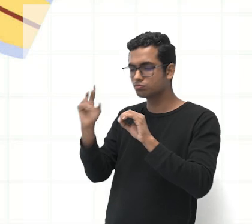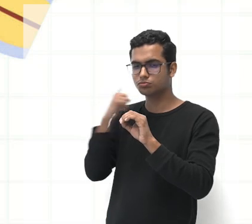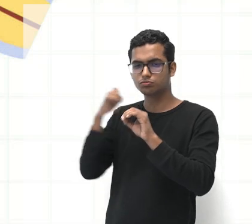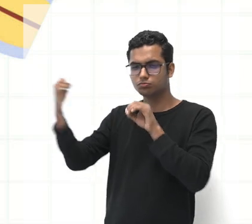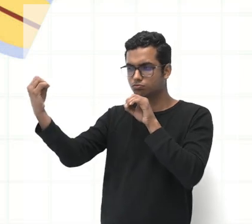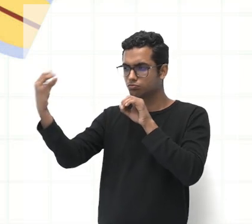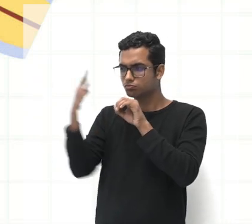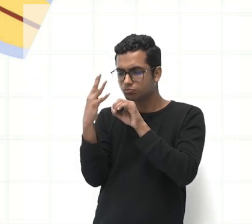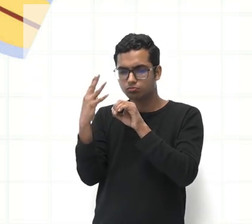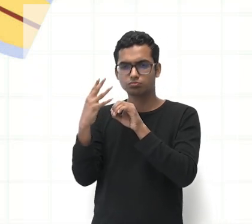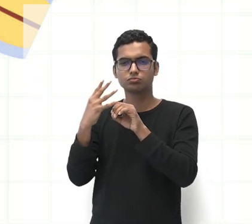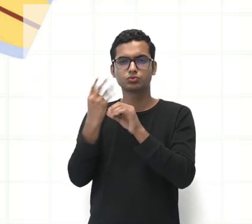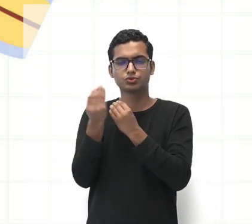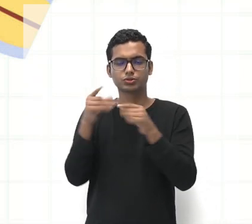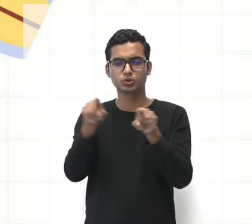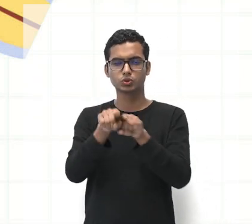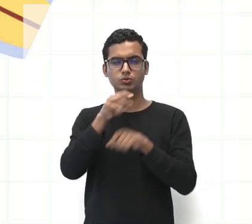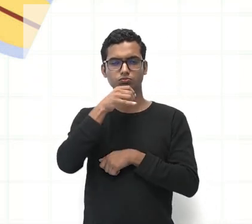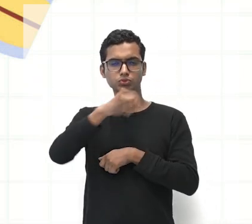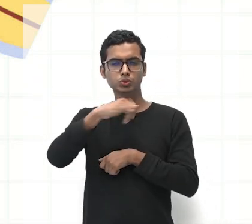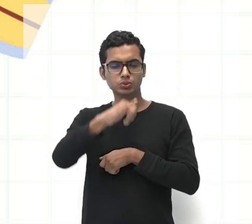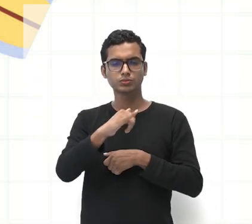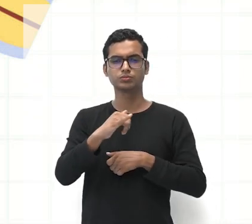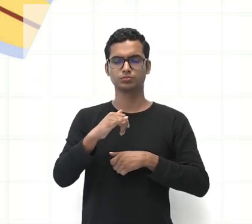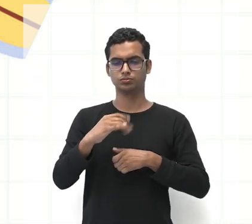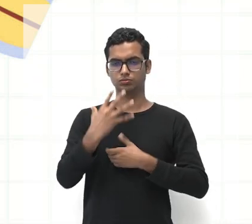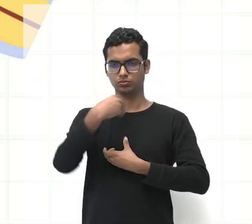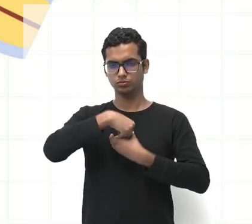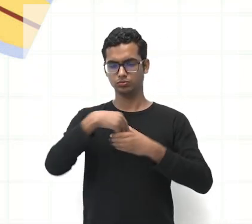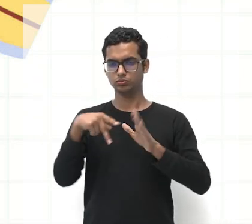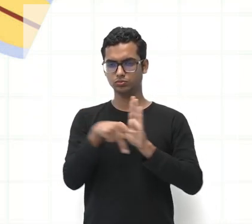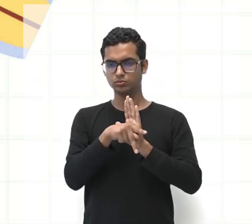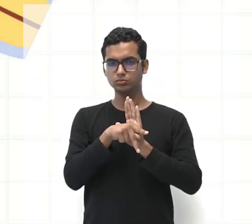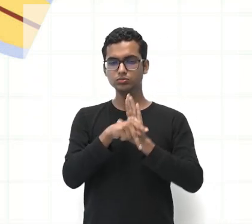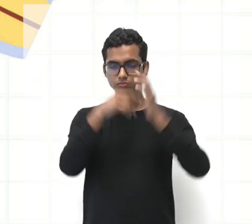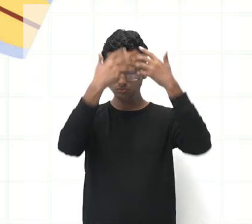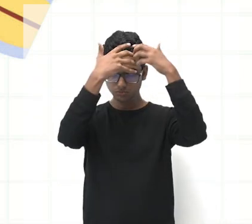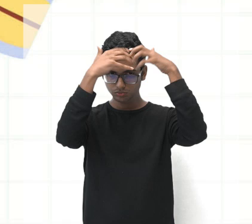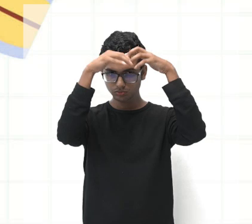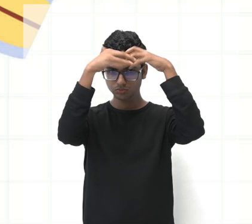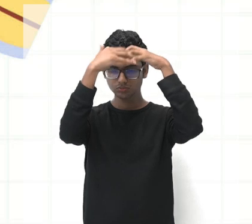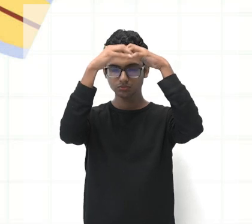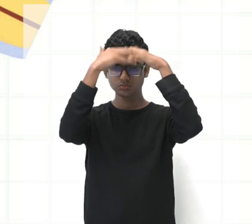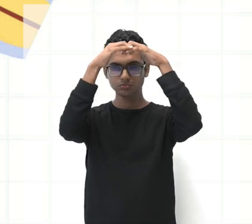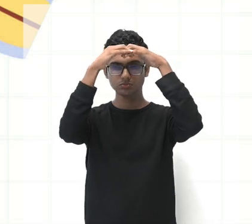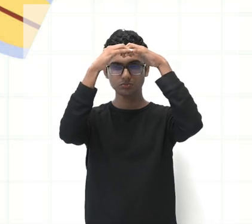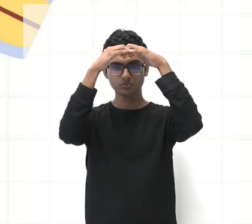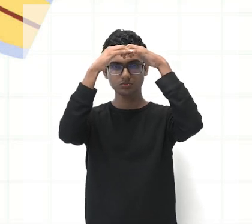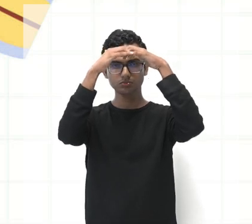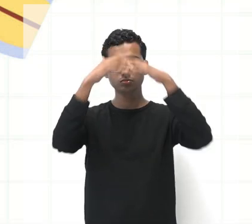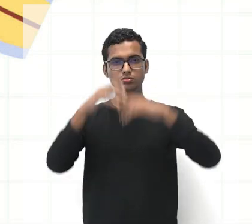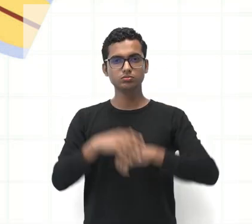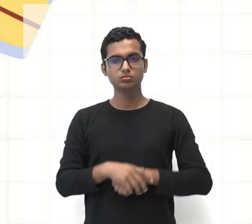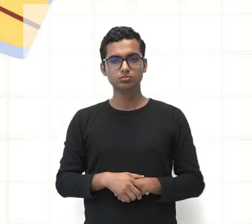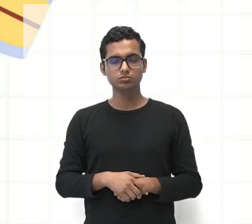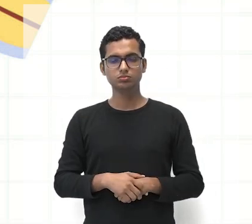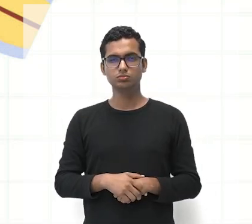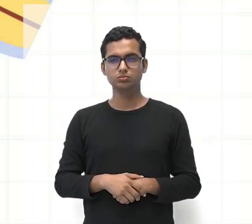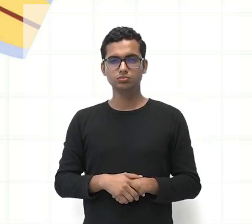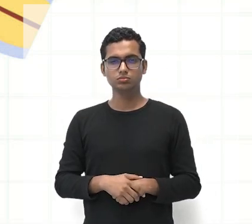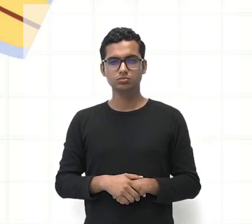em impulsos elétricos, né? Esses impulsos elétricos, eles vão ser recepcionados